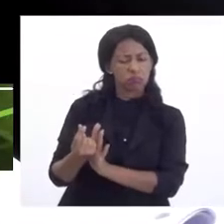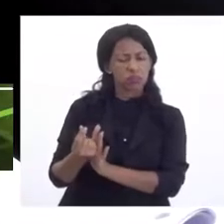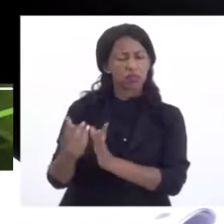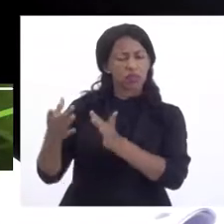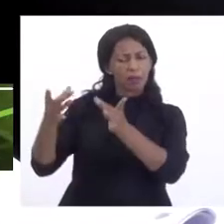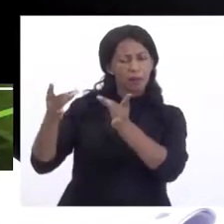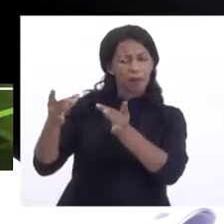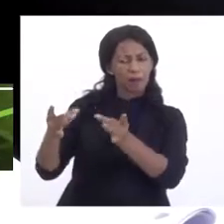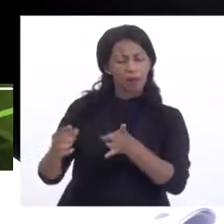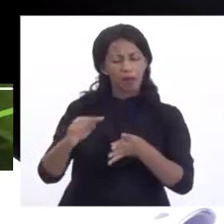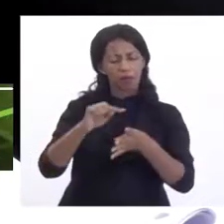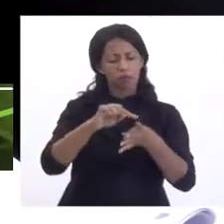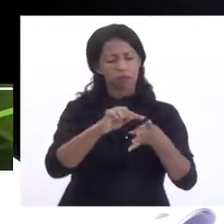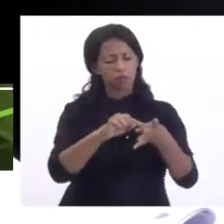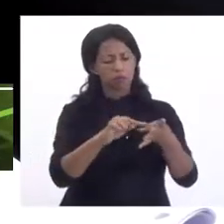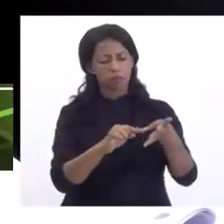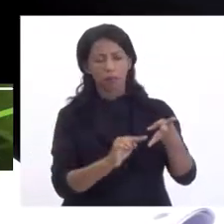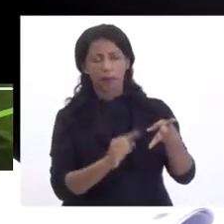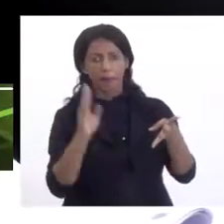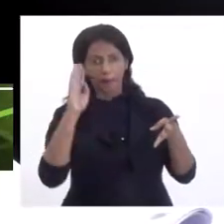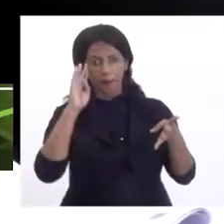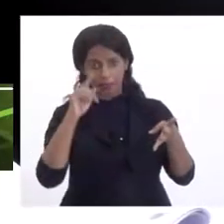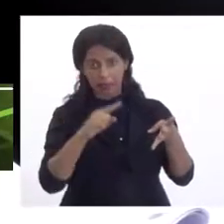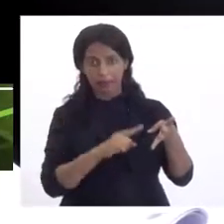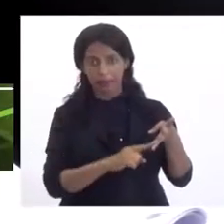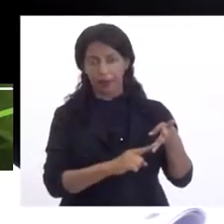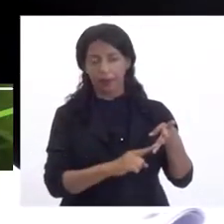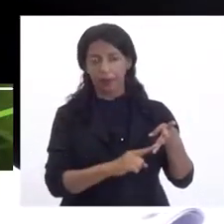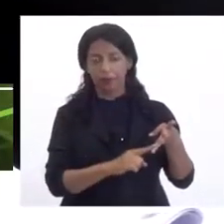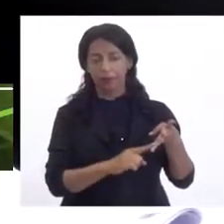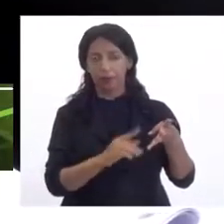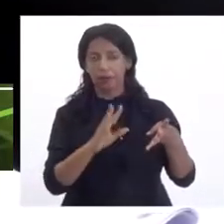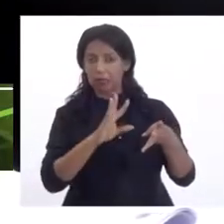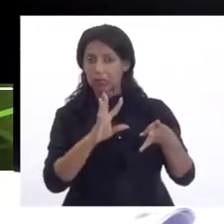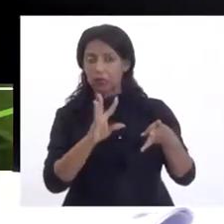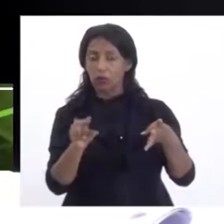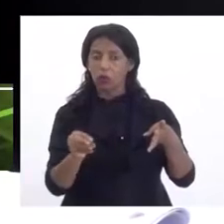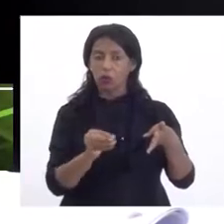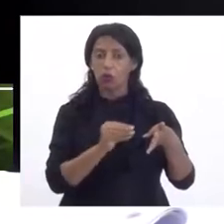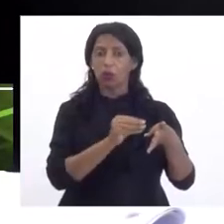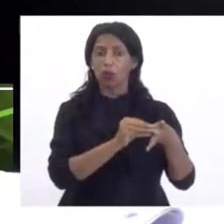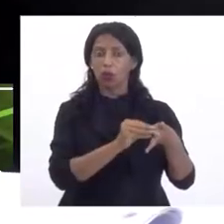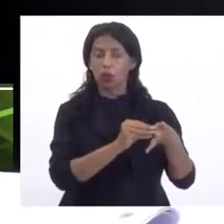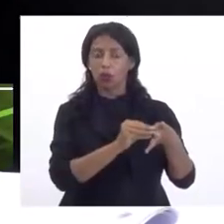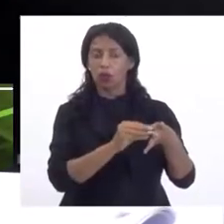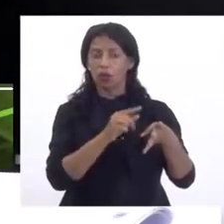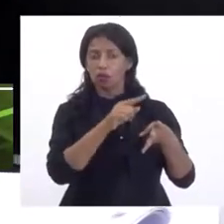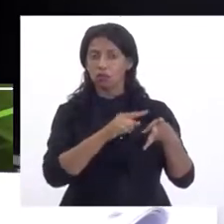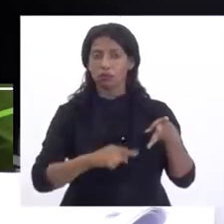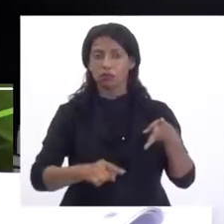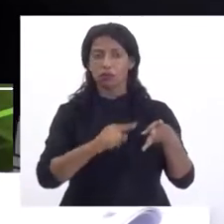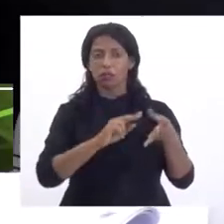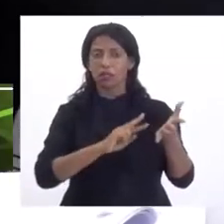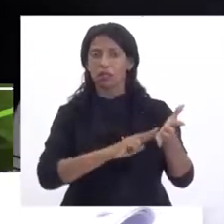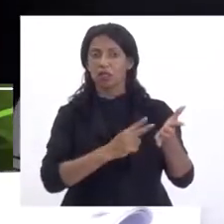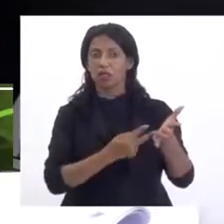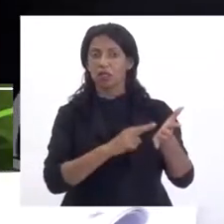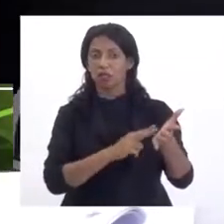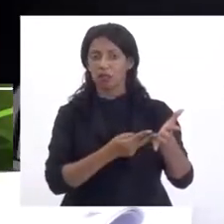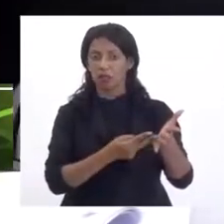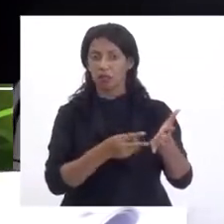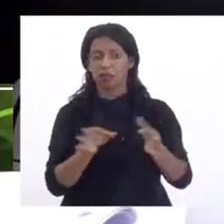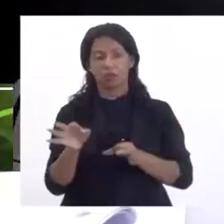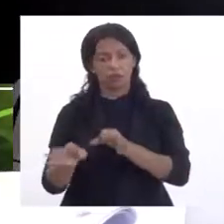abordando os quatro pontos principais e colocando que eles seriam questões de interpretação